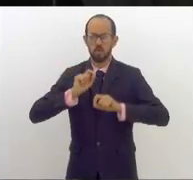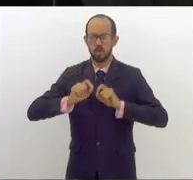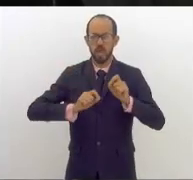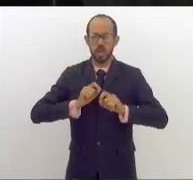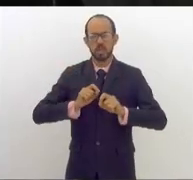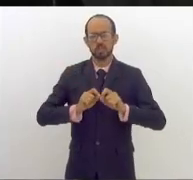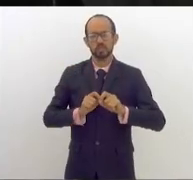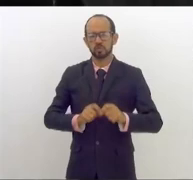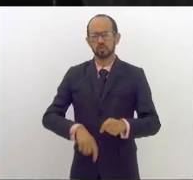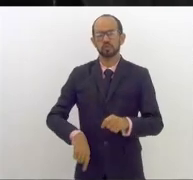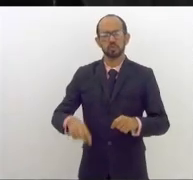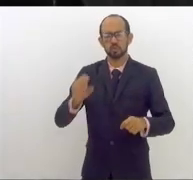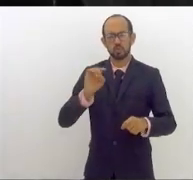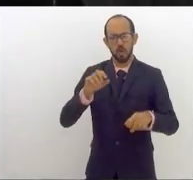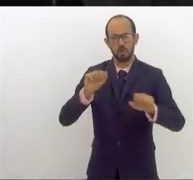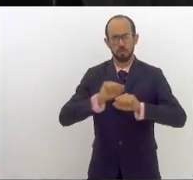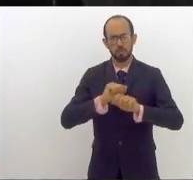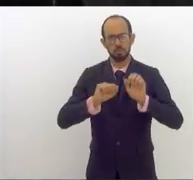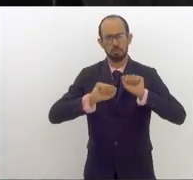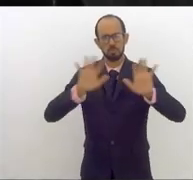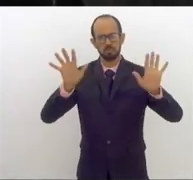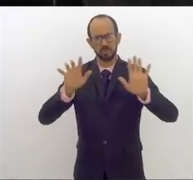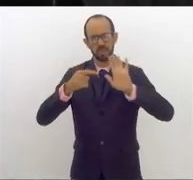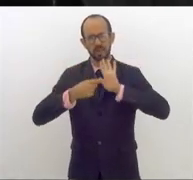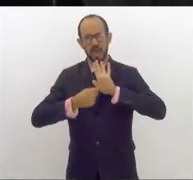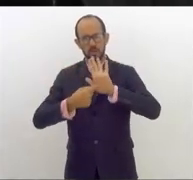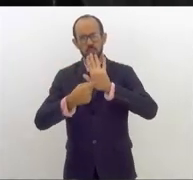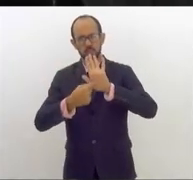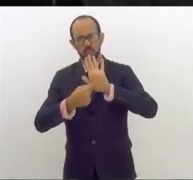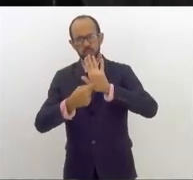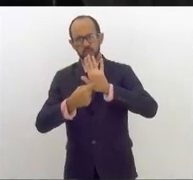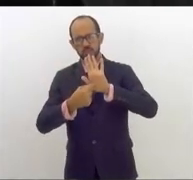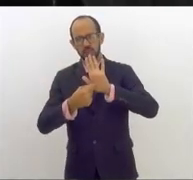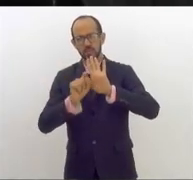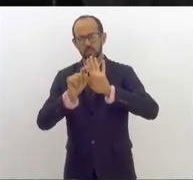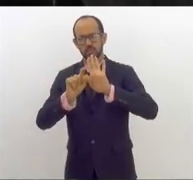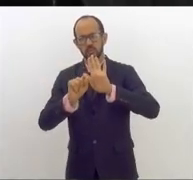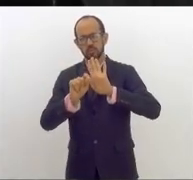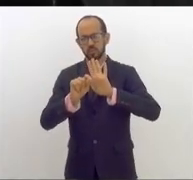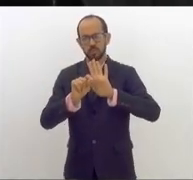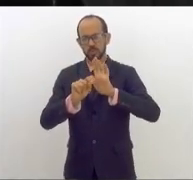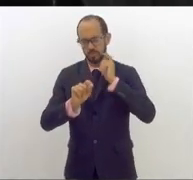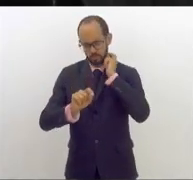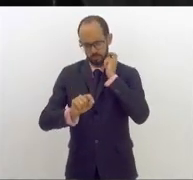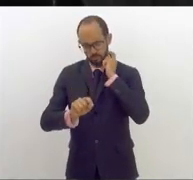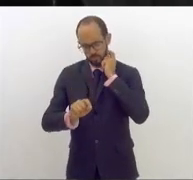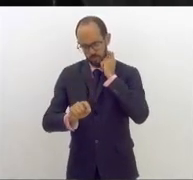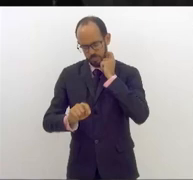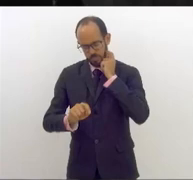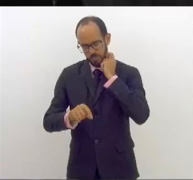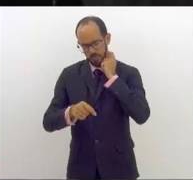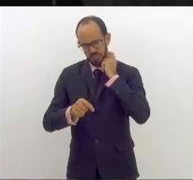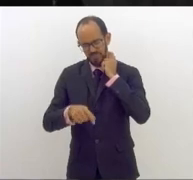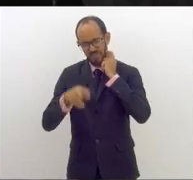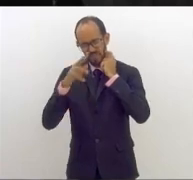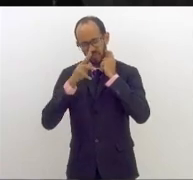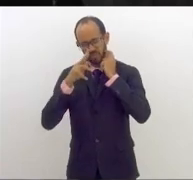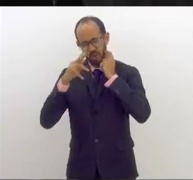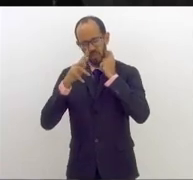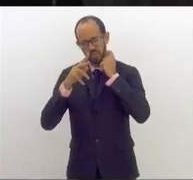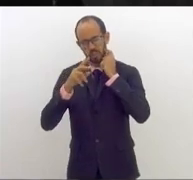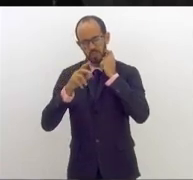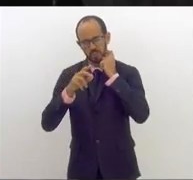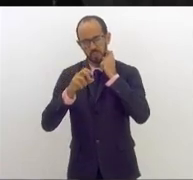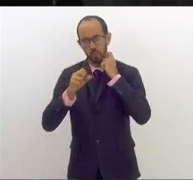só vem a luz com de forma de forma digamos retumbante quando acontece